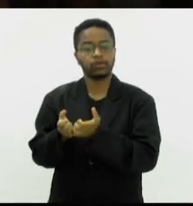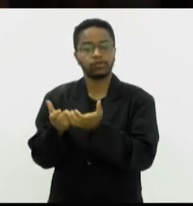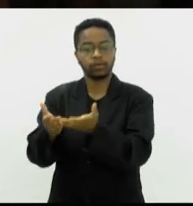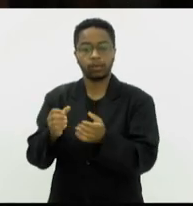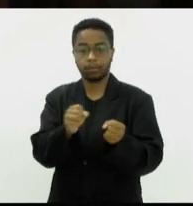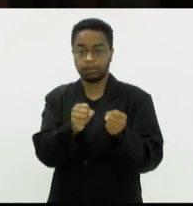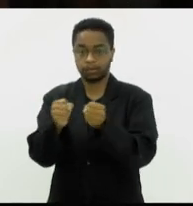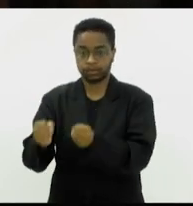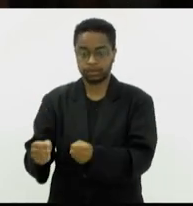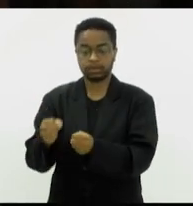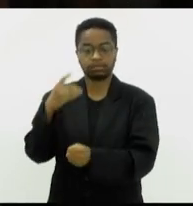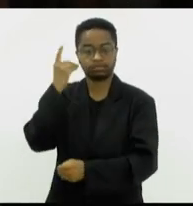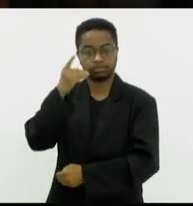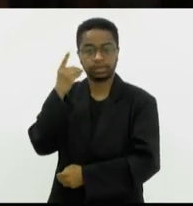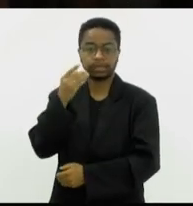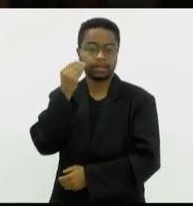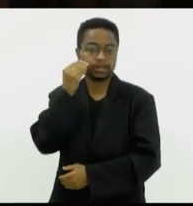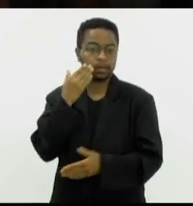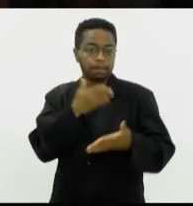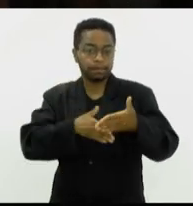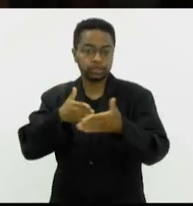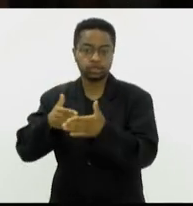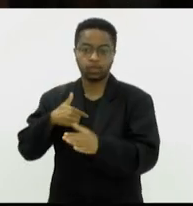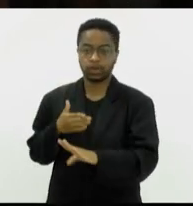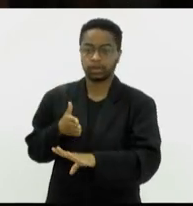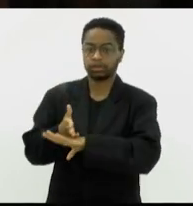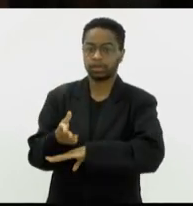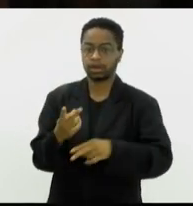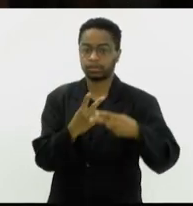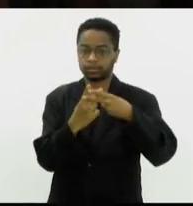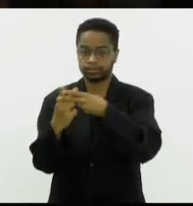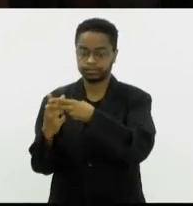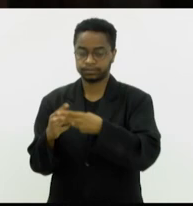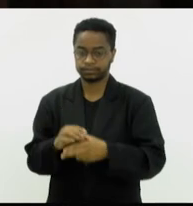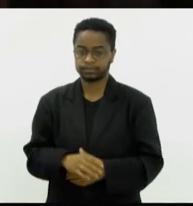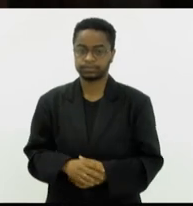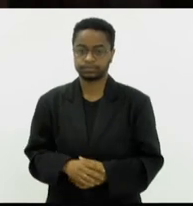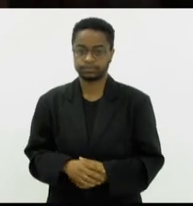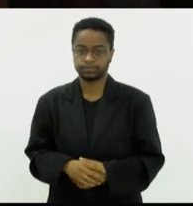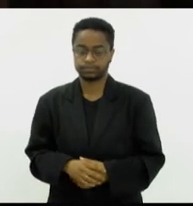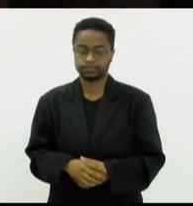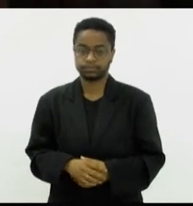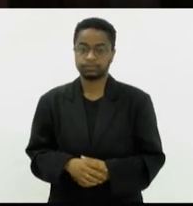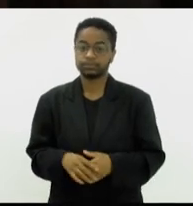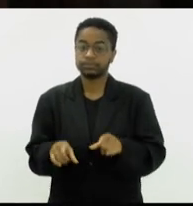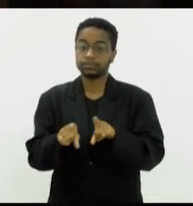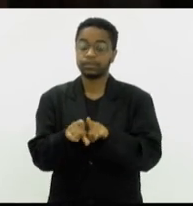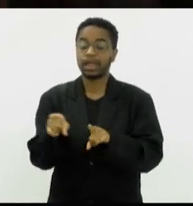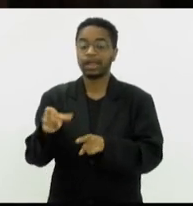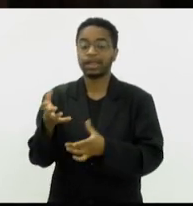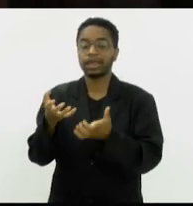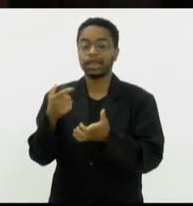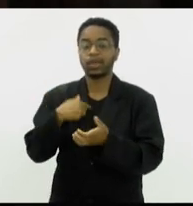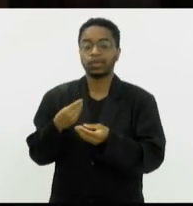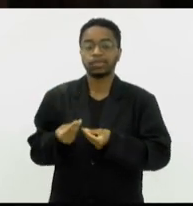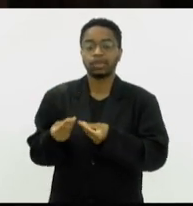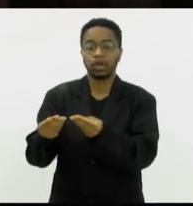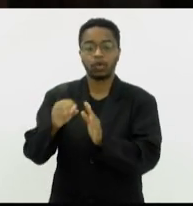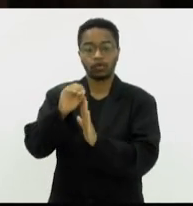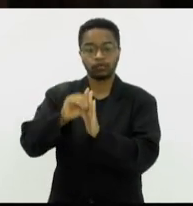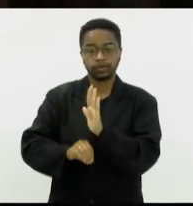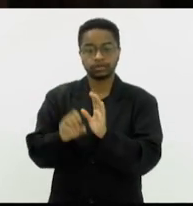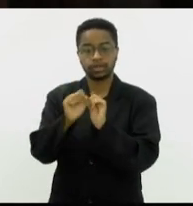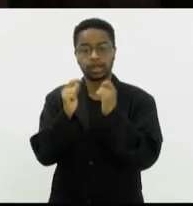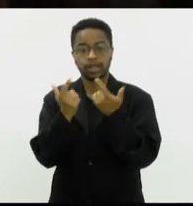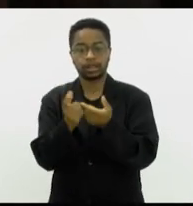parlamentar tentando impedir a minha entrada na unidade prisional do nada queria que eu aparecesse com o ofício da alerge liberando a